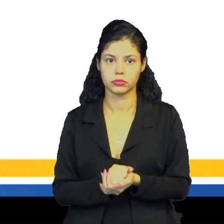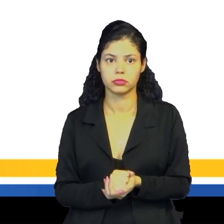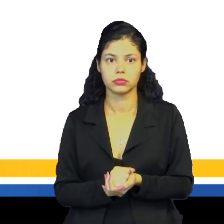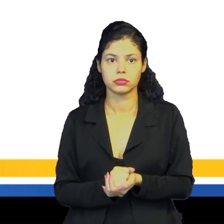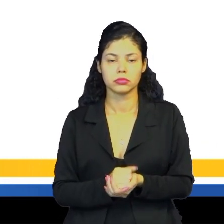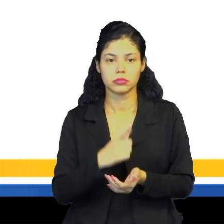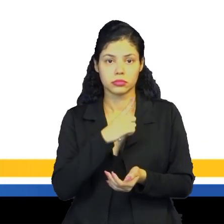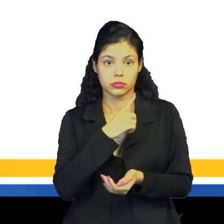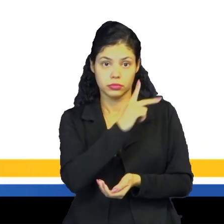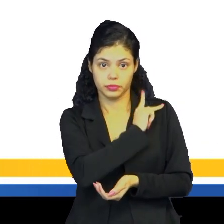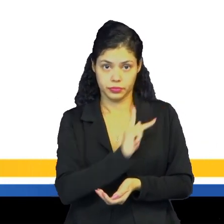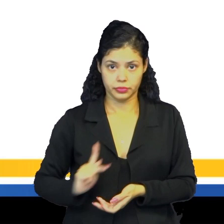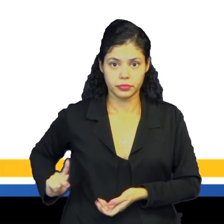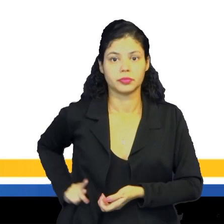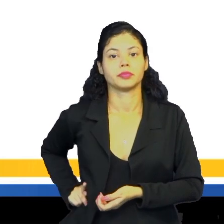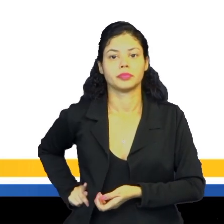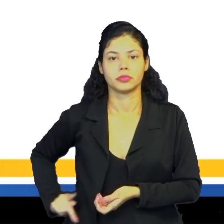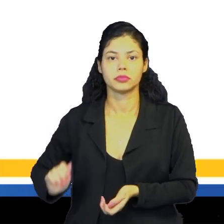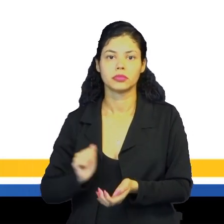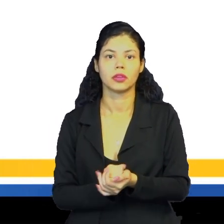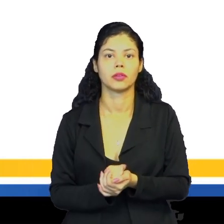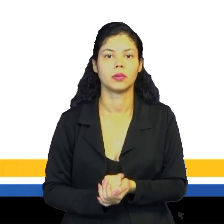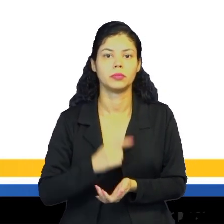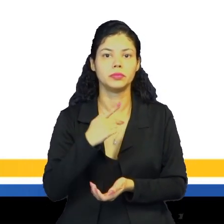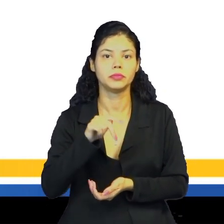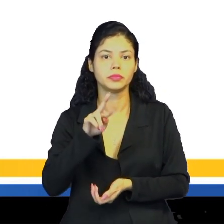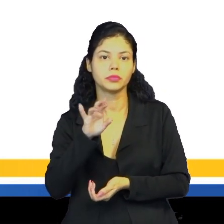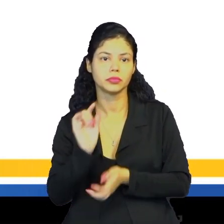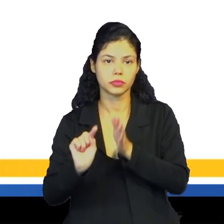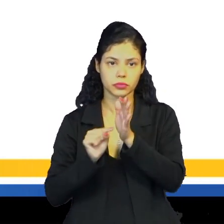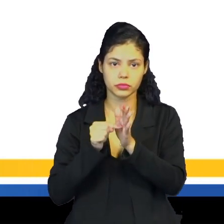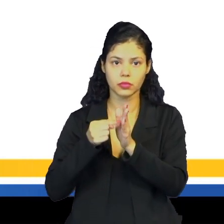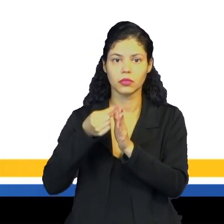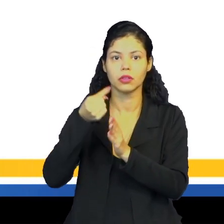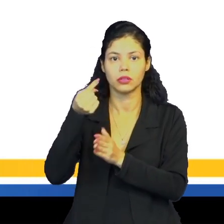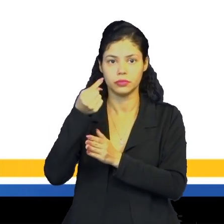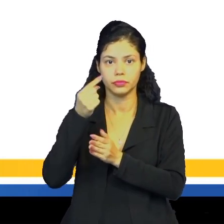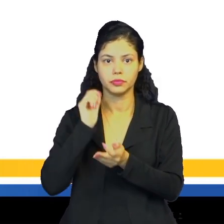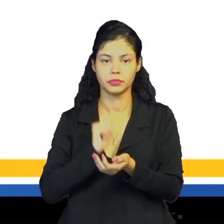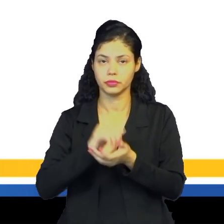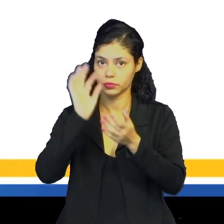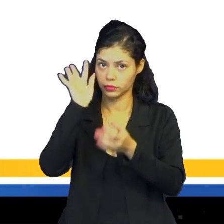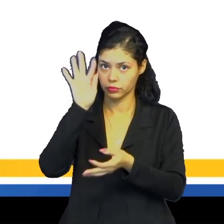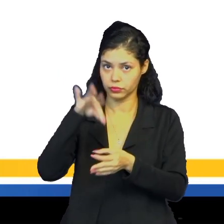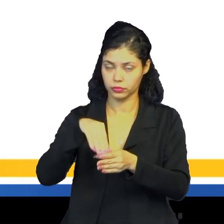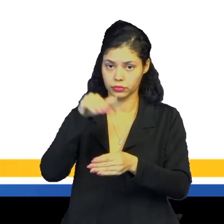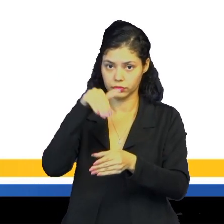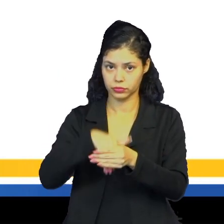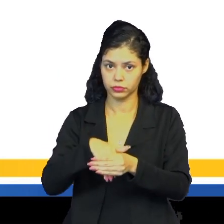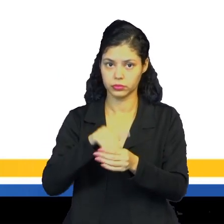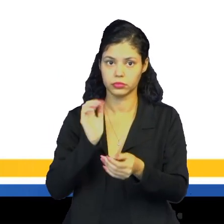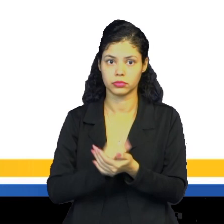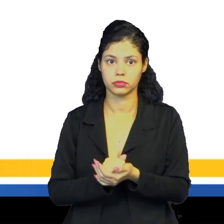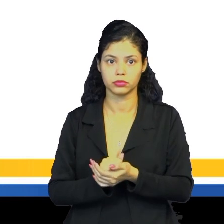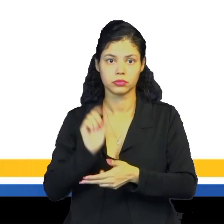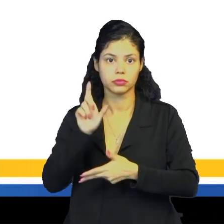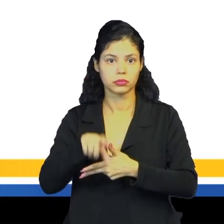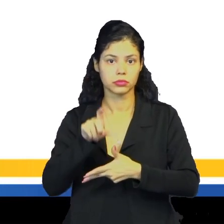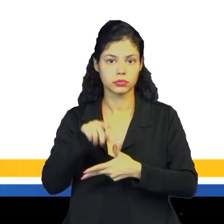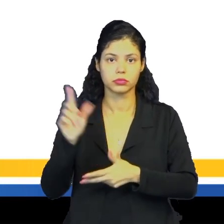o presidencialismo. Prudente de Moraes foi o primeiro presidente eleito para o Executivo